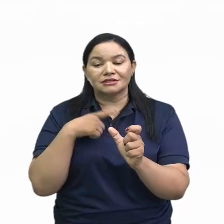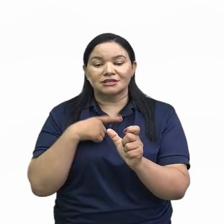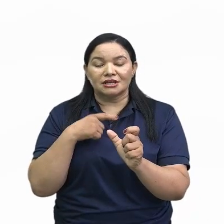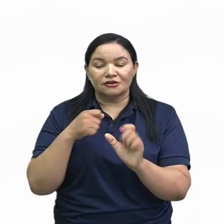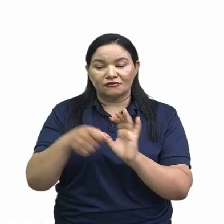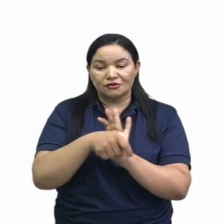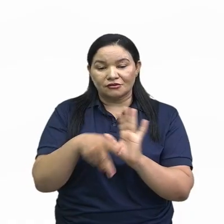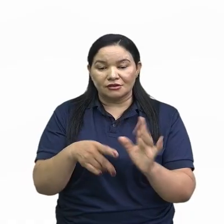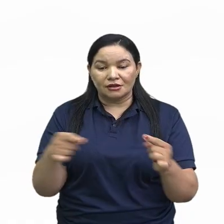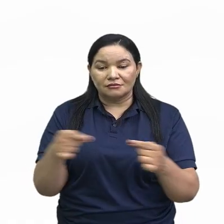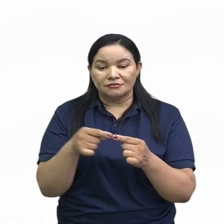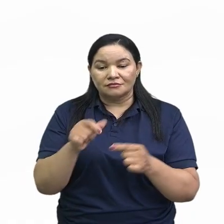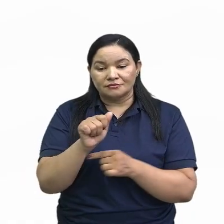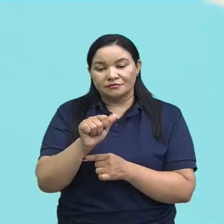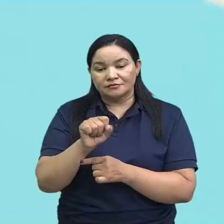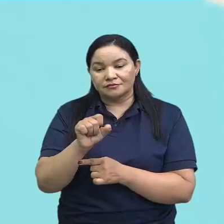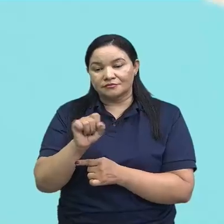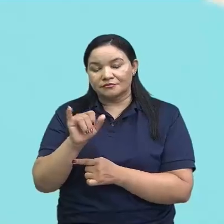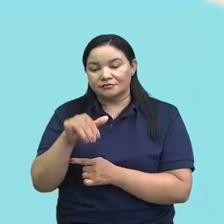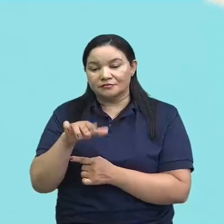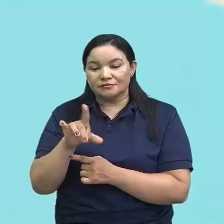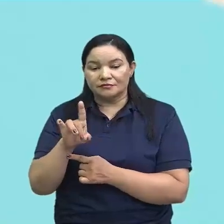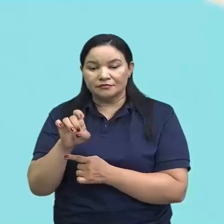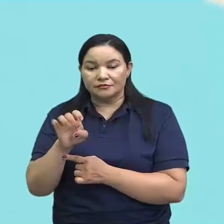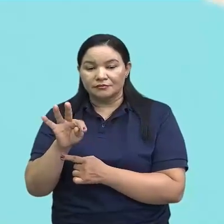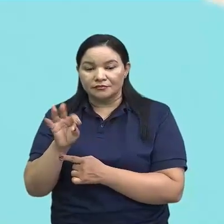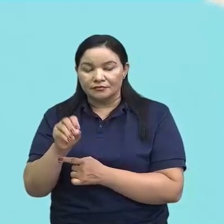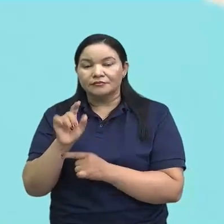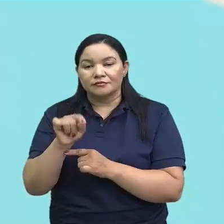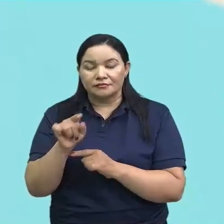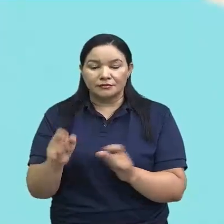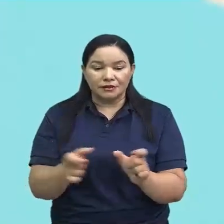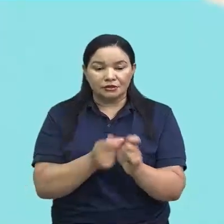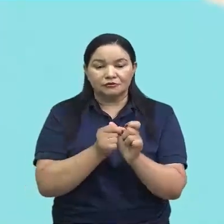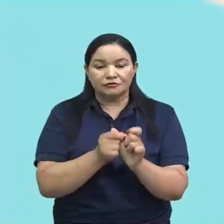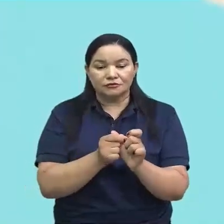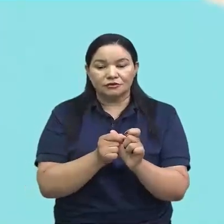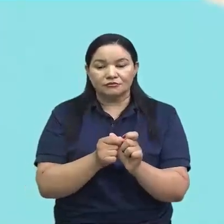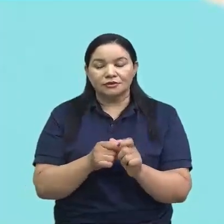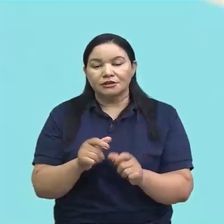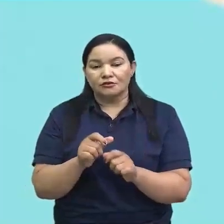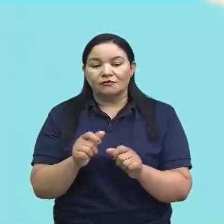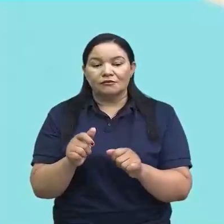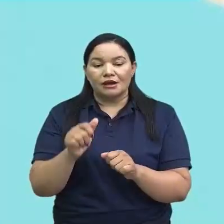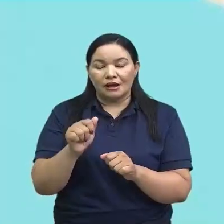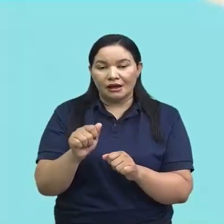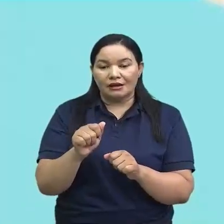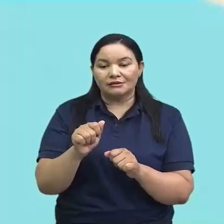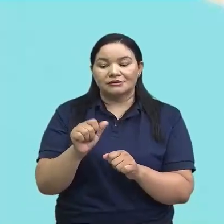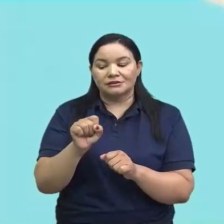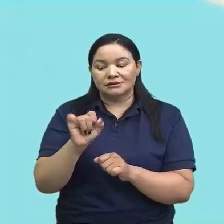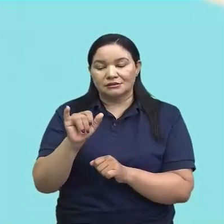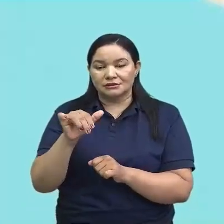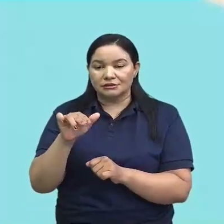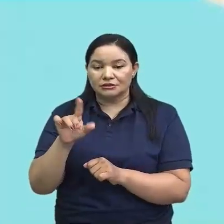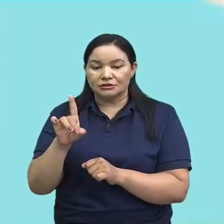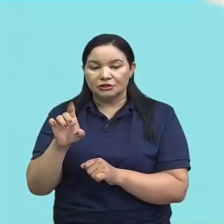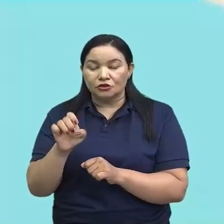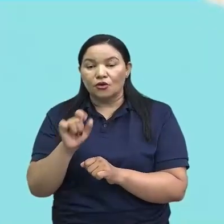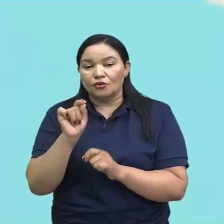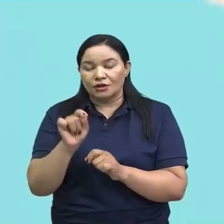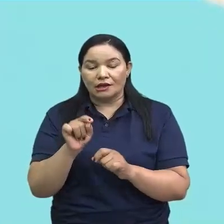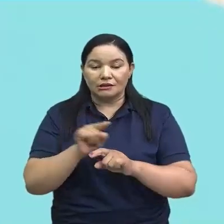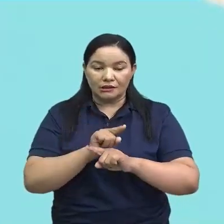de linguagem assíndeto. Lembrando que síndeto significa conjunção, e quando eu tenho assíndeto, esse a traz a ideia de